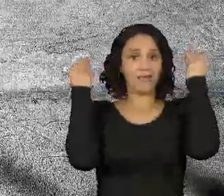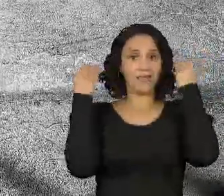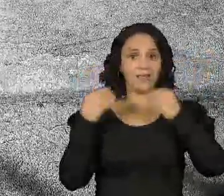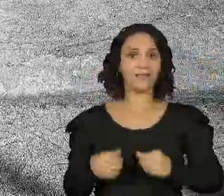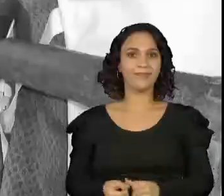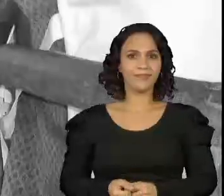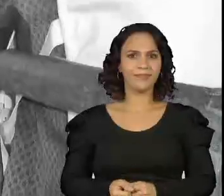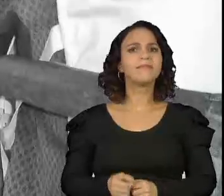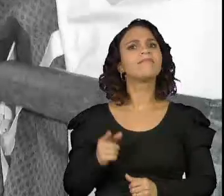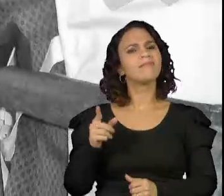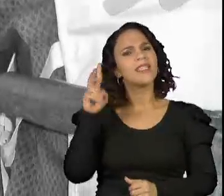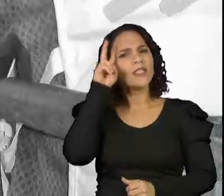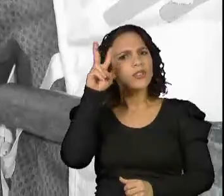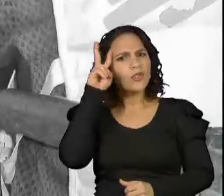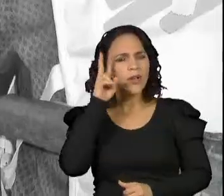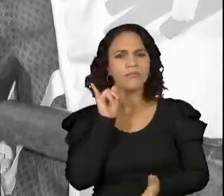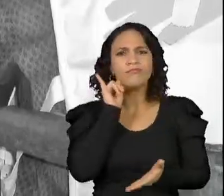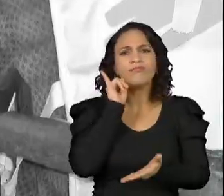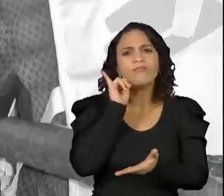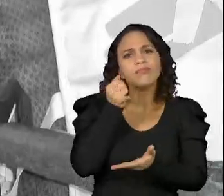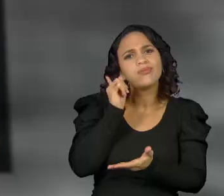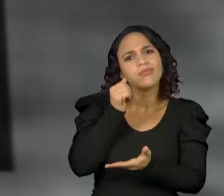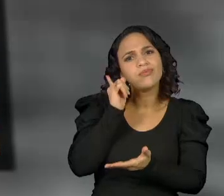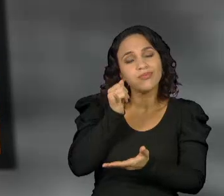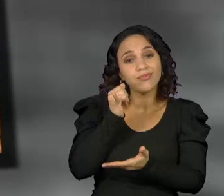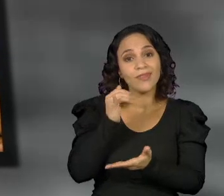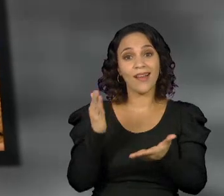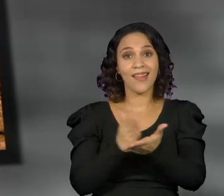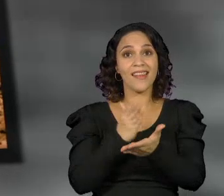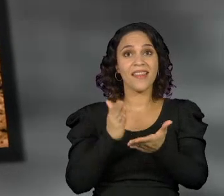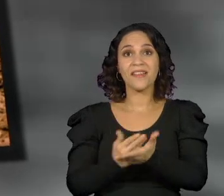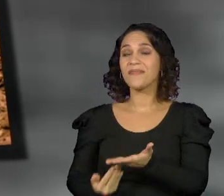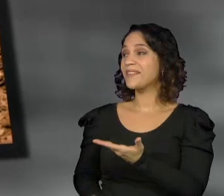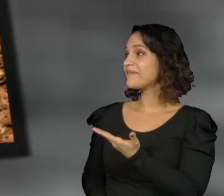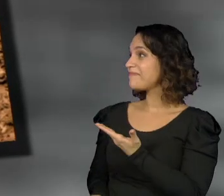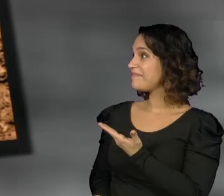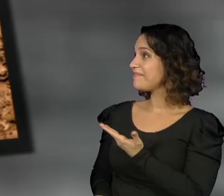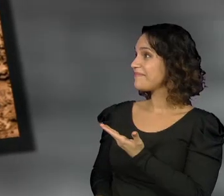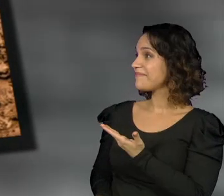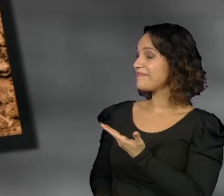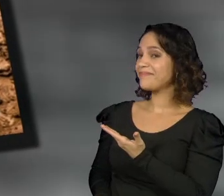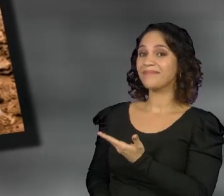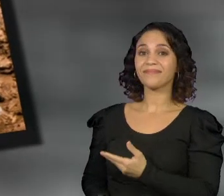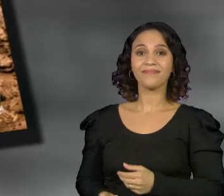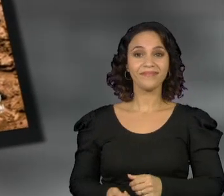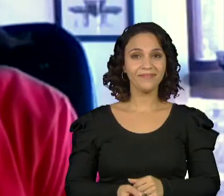Parte das histórias que ela traz na bagagem foram parar no livro O Humano do Mundo.